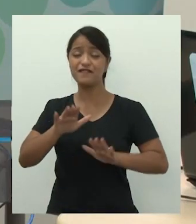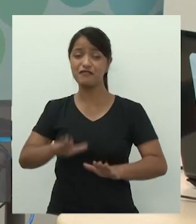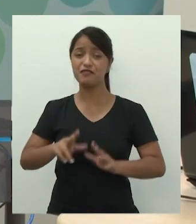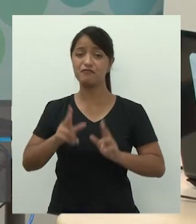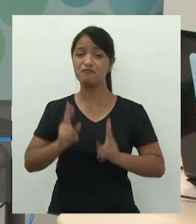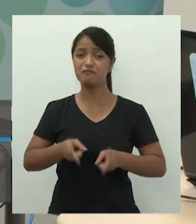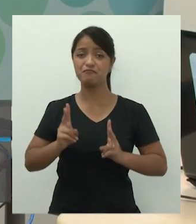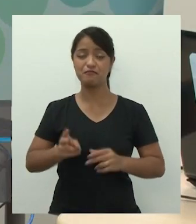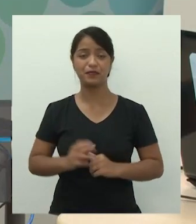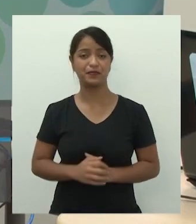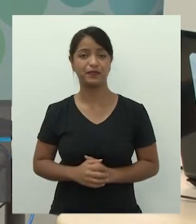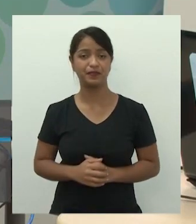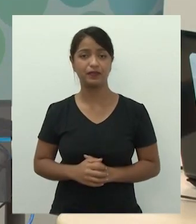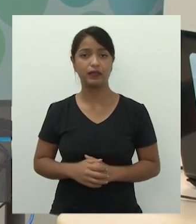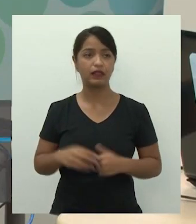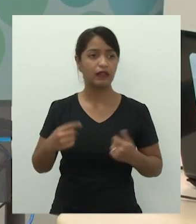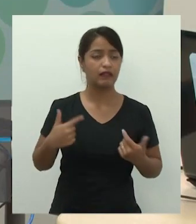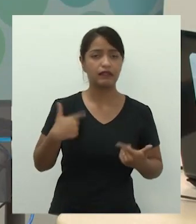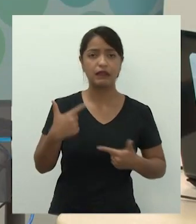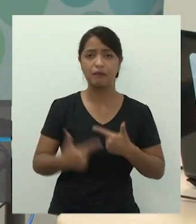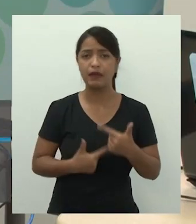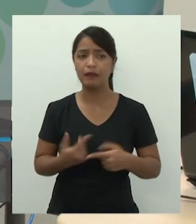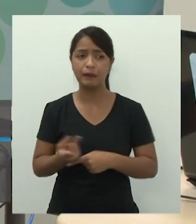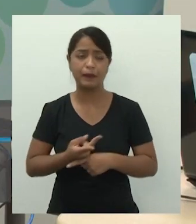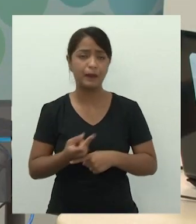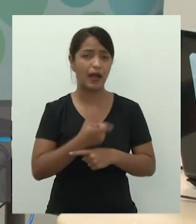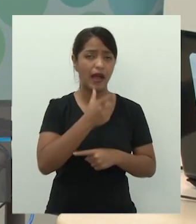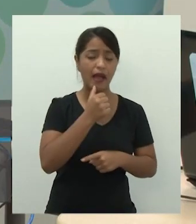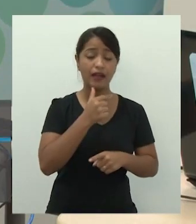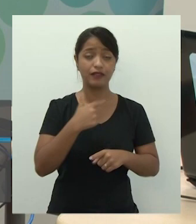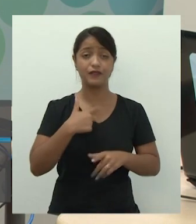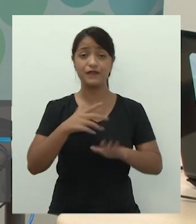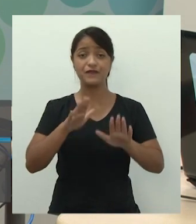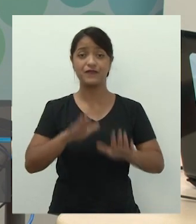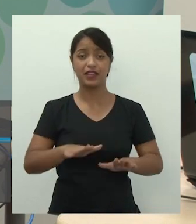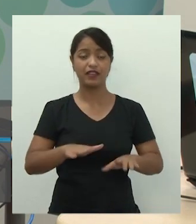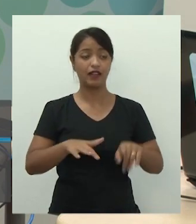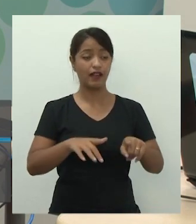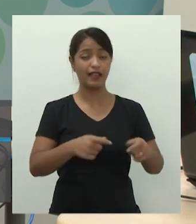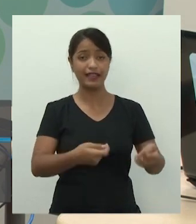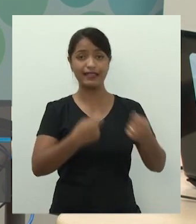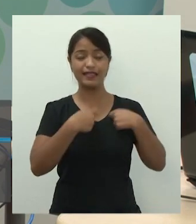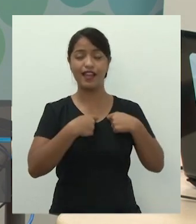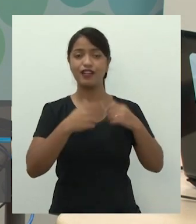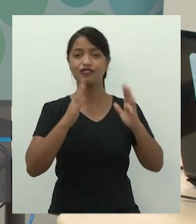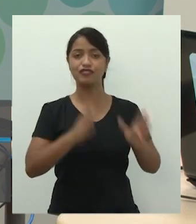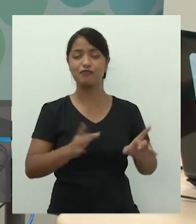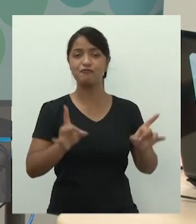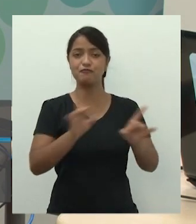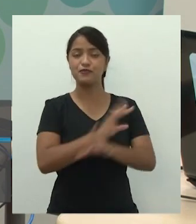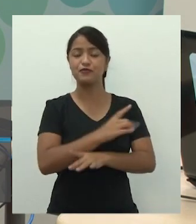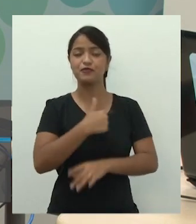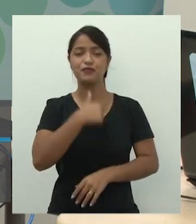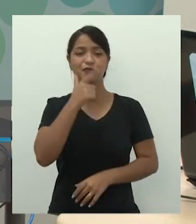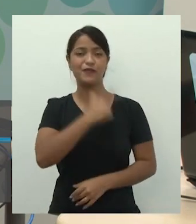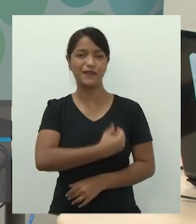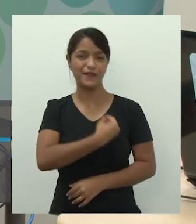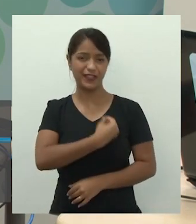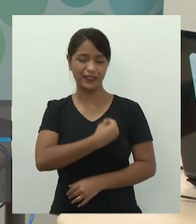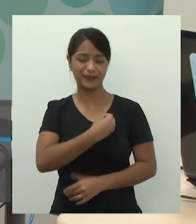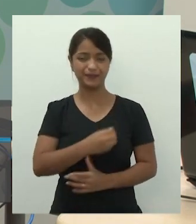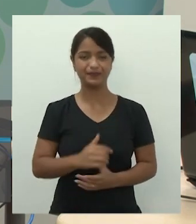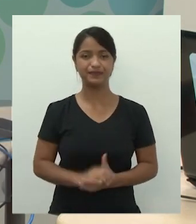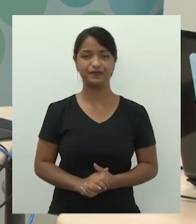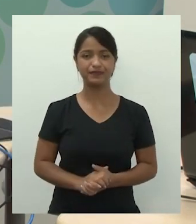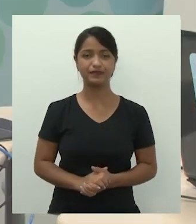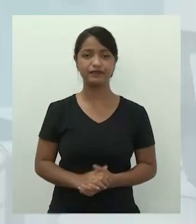preciso mais ter trabalho para sobreviver. Eu me estabeleço num local que já me oferece tudo o que eu preciso. Vamos